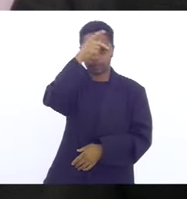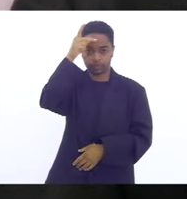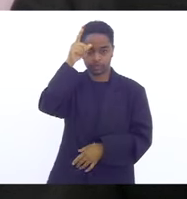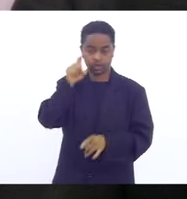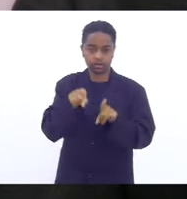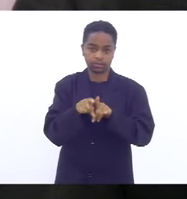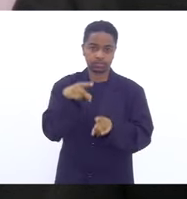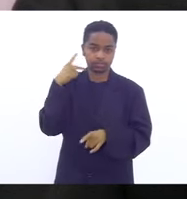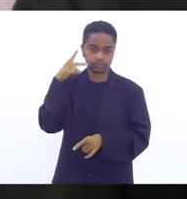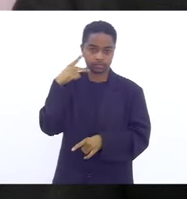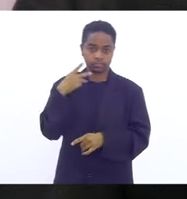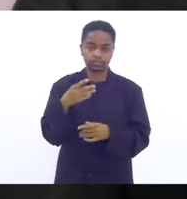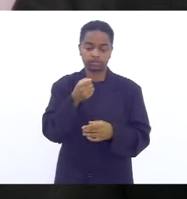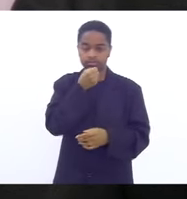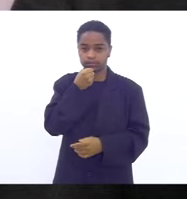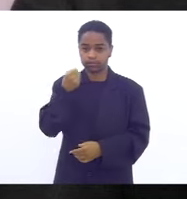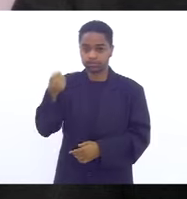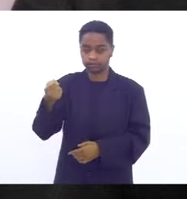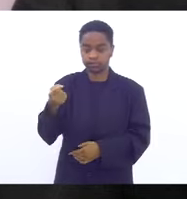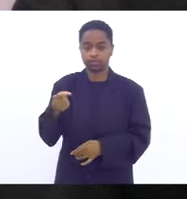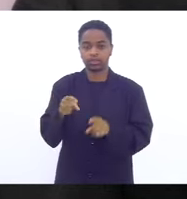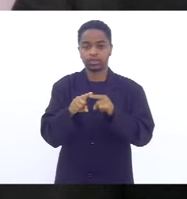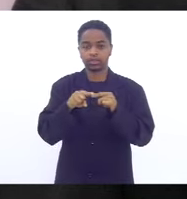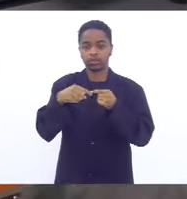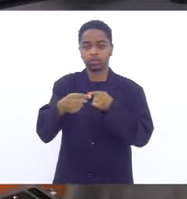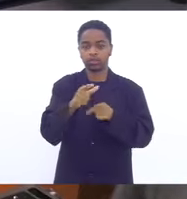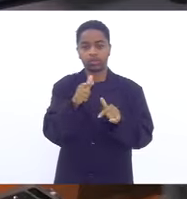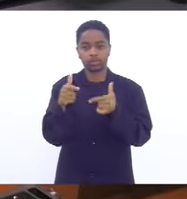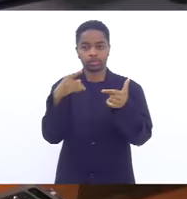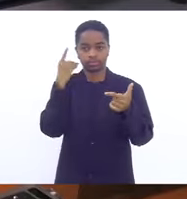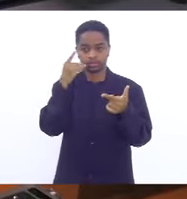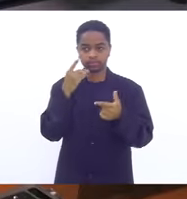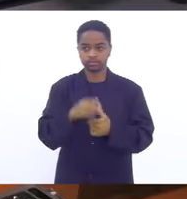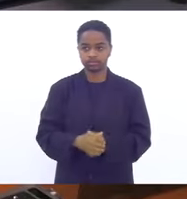deputado Tandy Vieira e, na sequência, para os demais deputados. Obrigado,